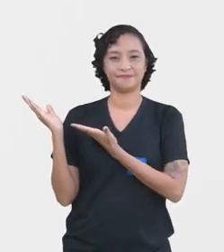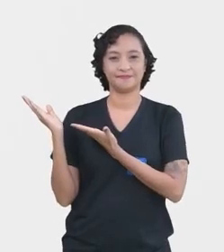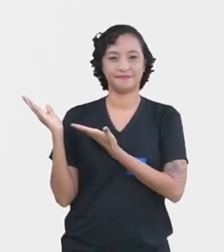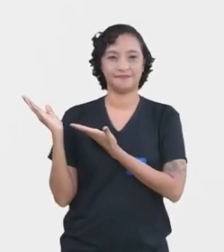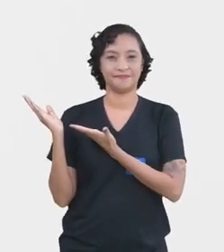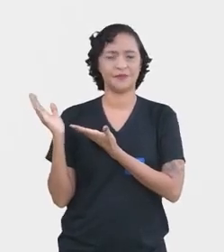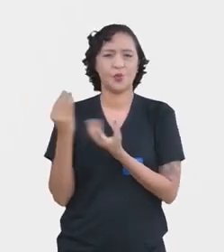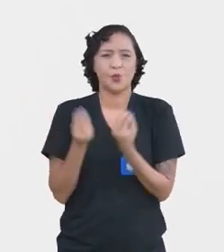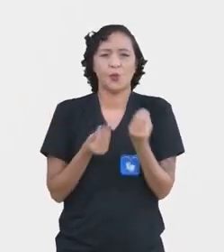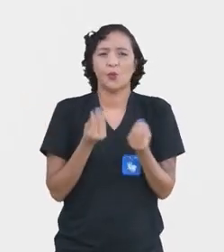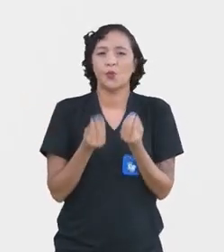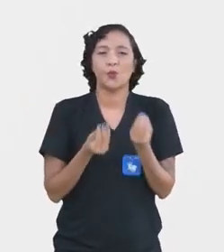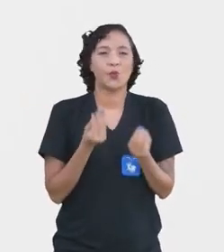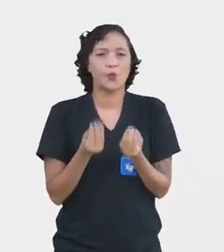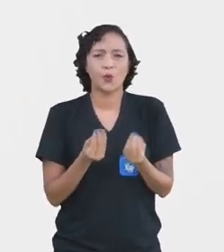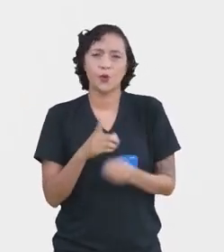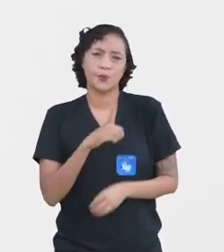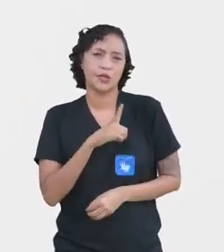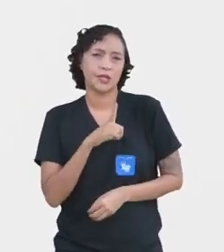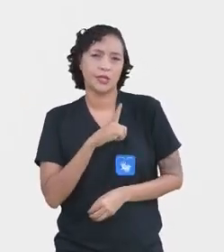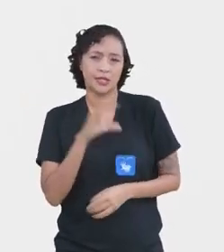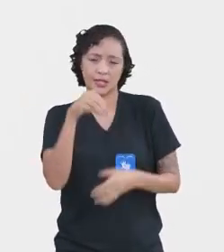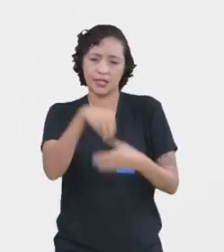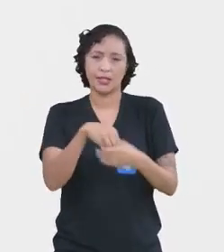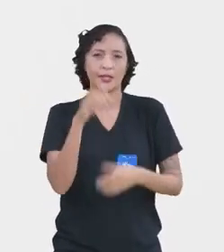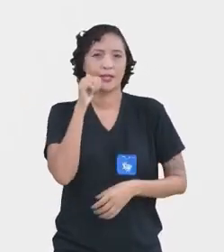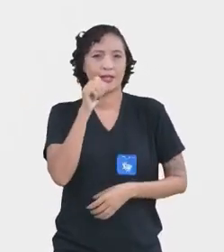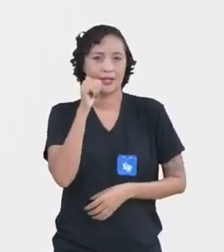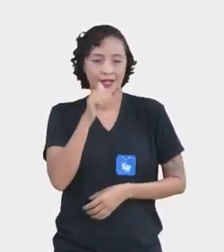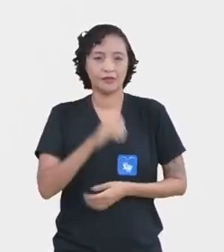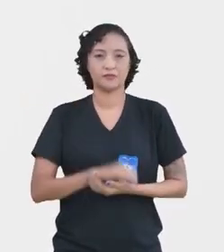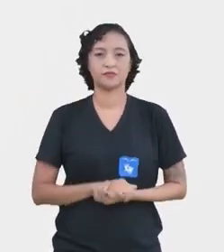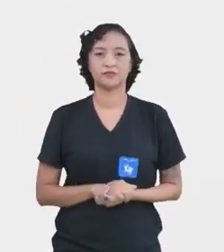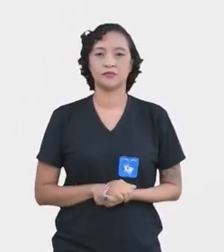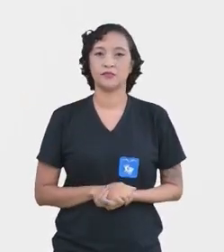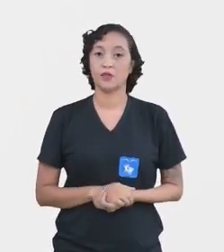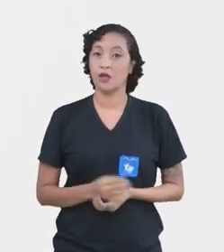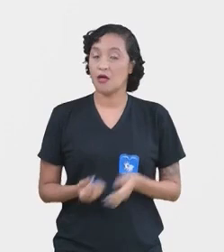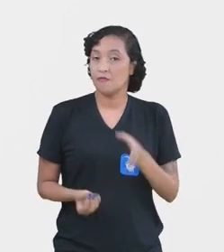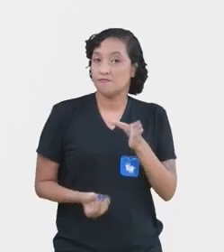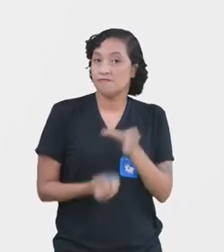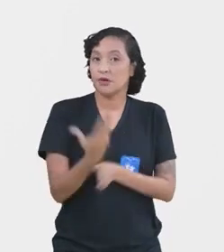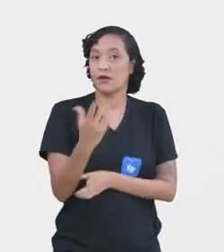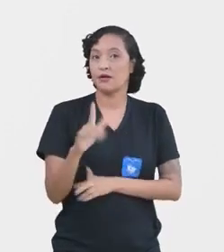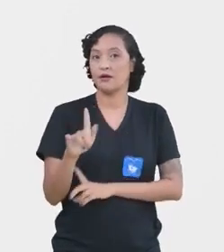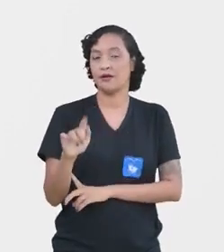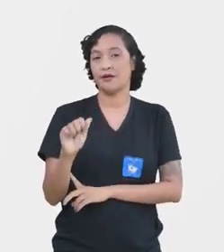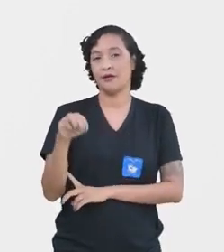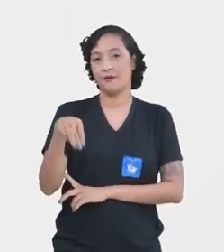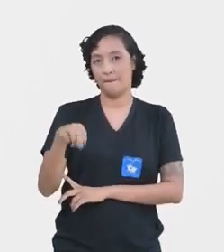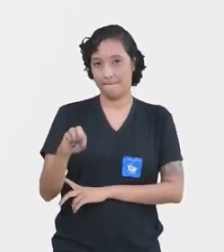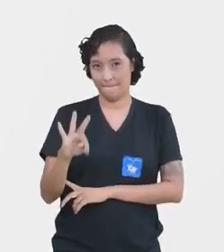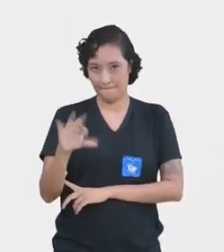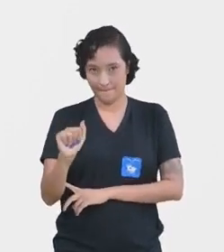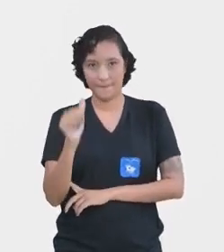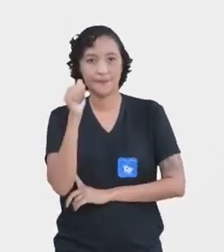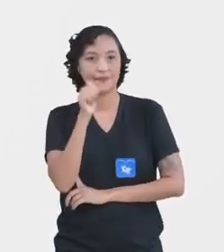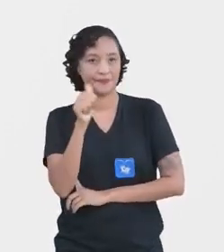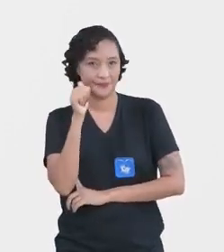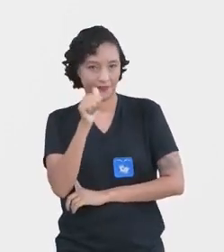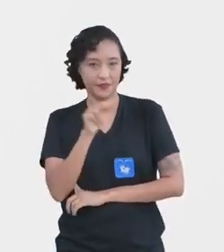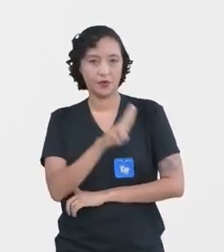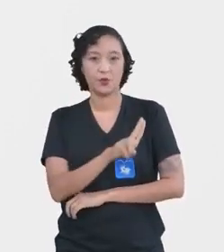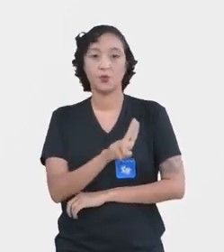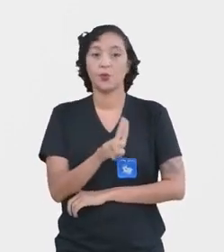Como é que atua esse sistema reprodutor feminino? Ele atua produzindo o gameta feminino. E o nome desse